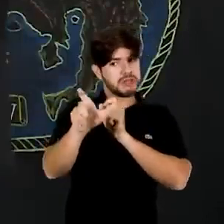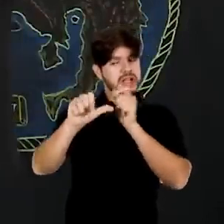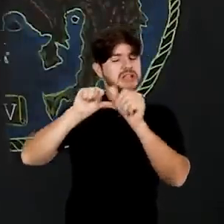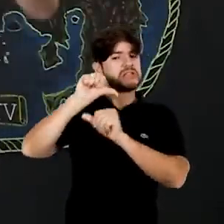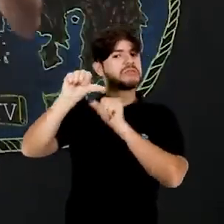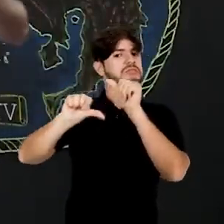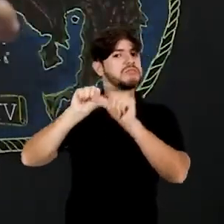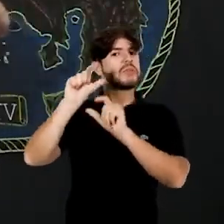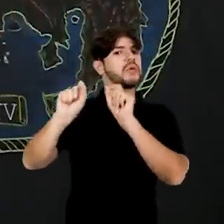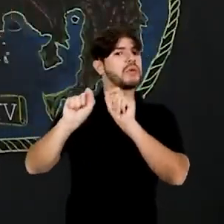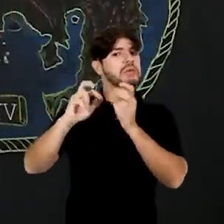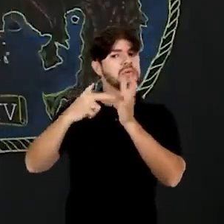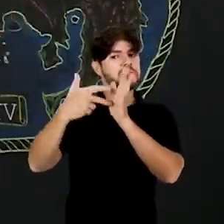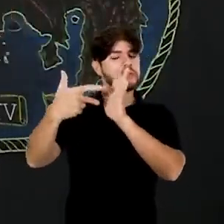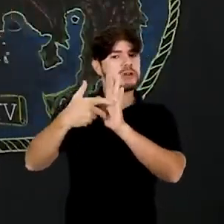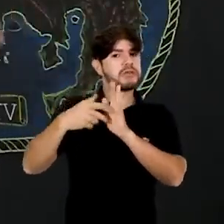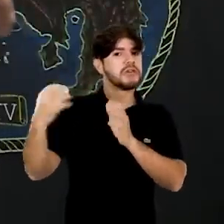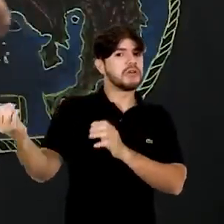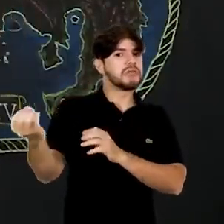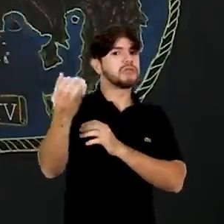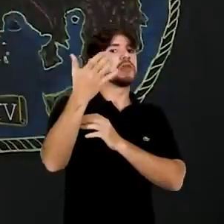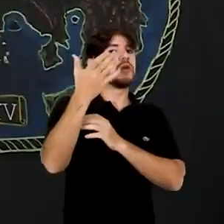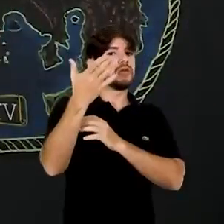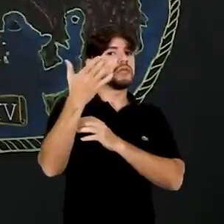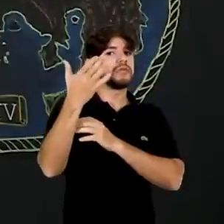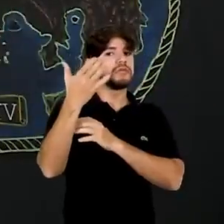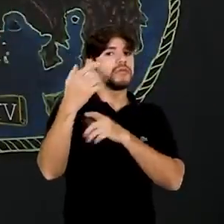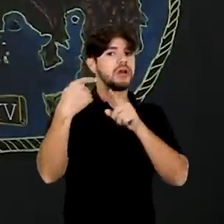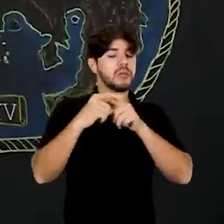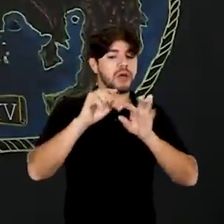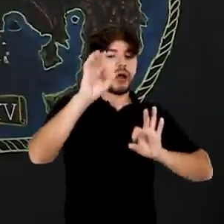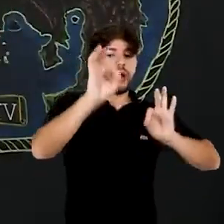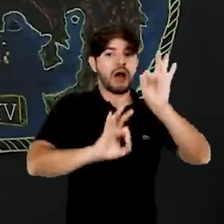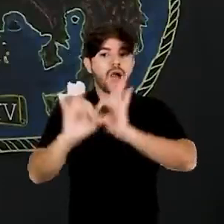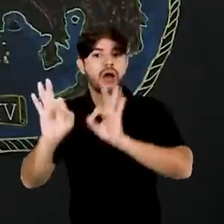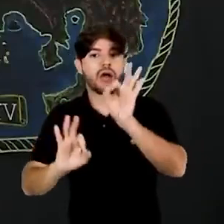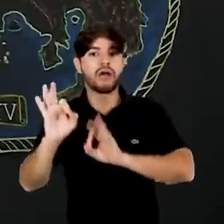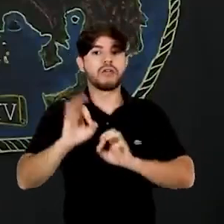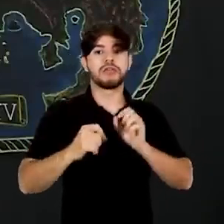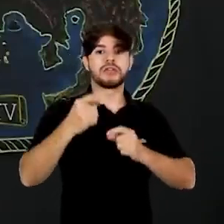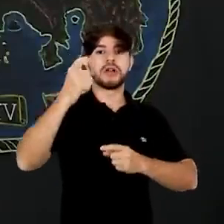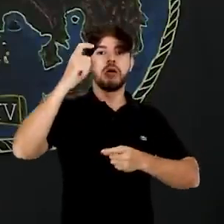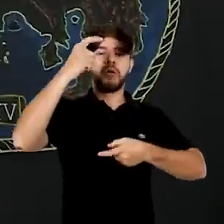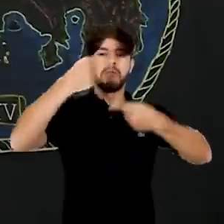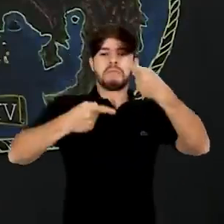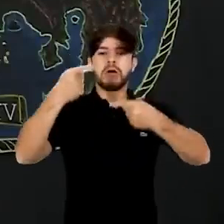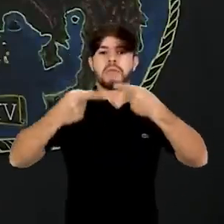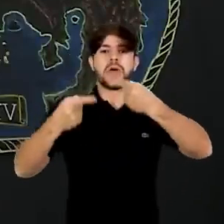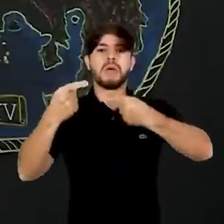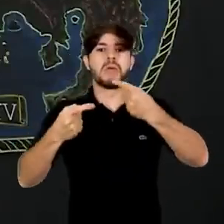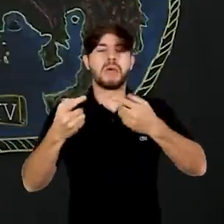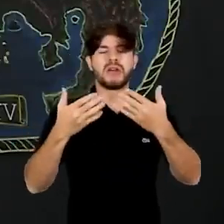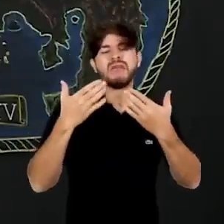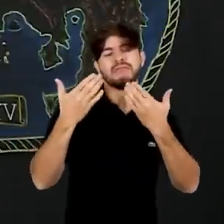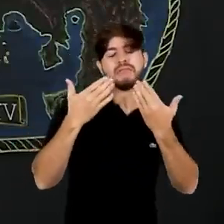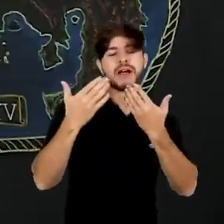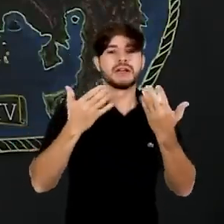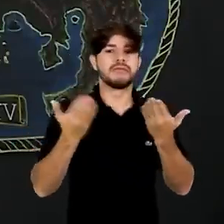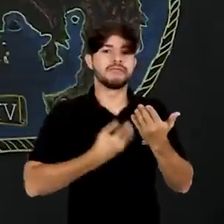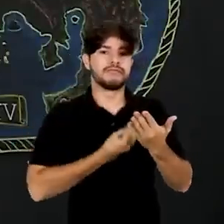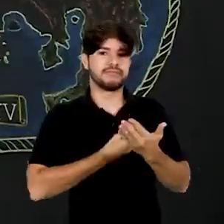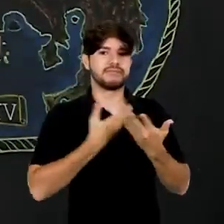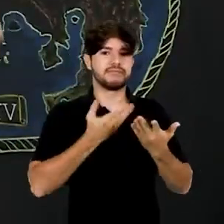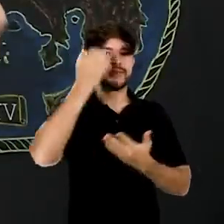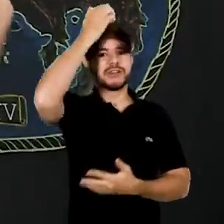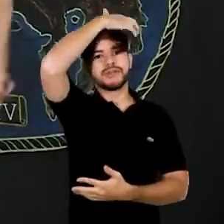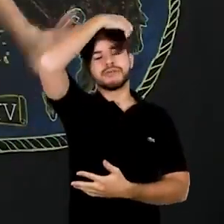seja, esse mundo em que a organização política era basicamente com esses estados-nação, que é próximo do que a gente conhece hoje,